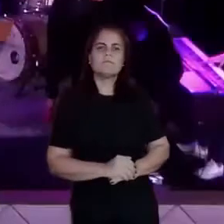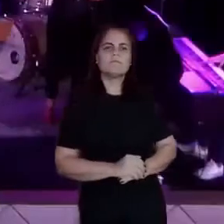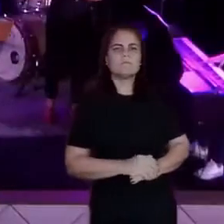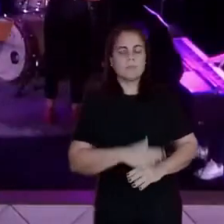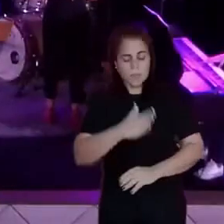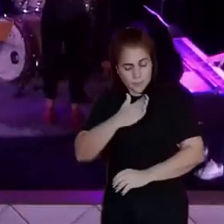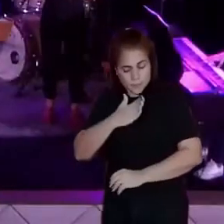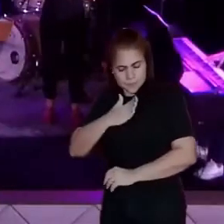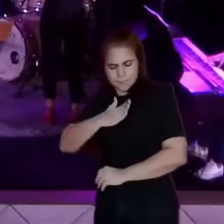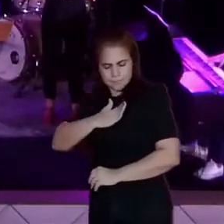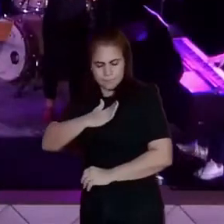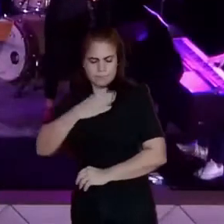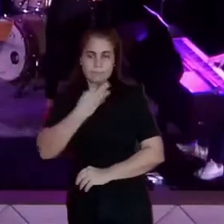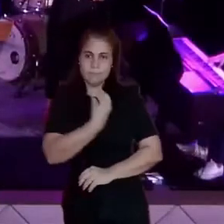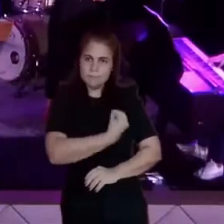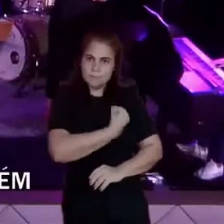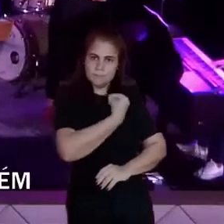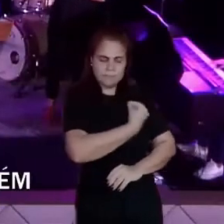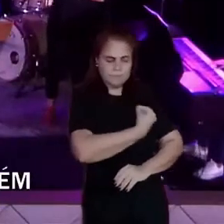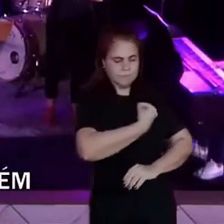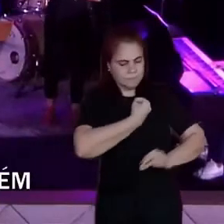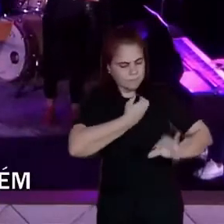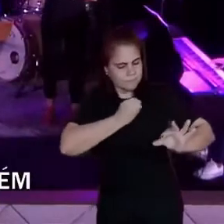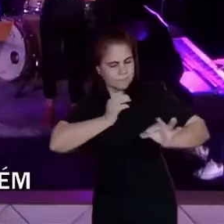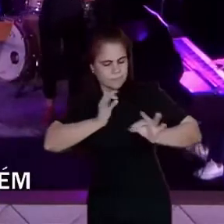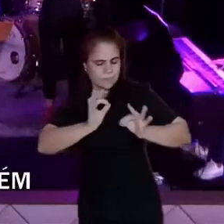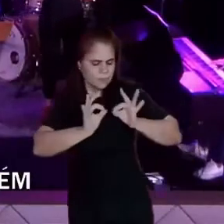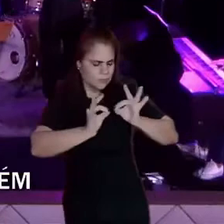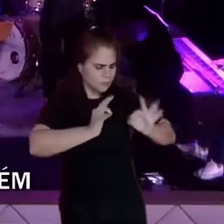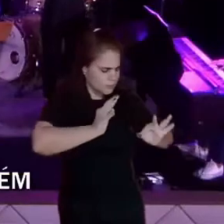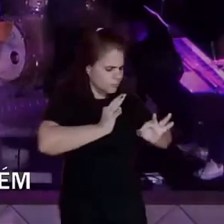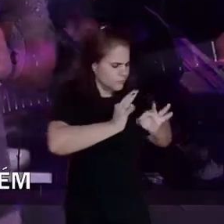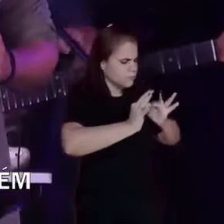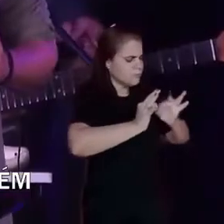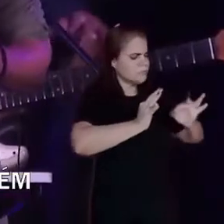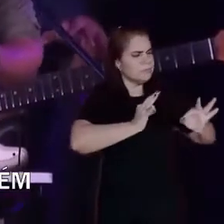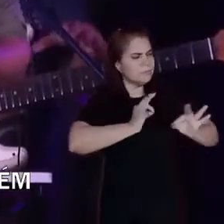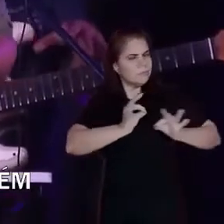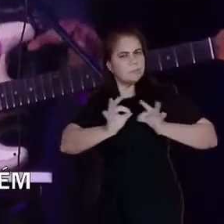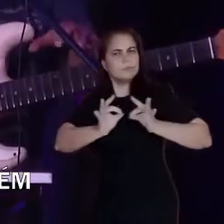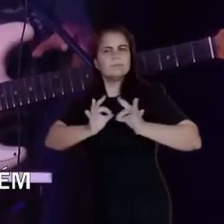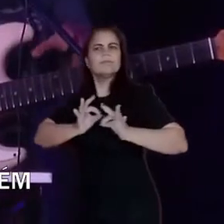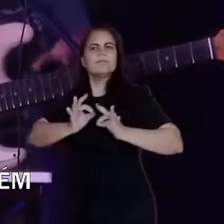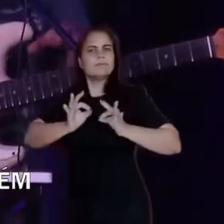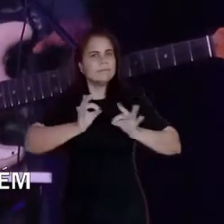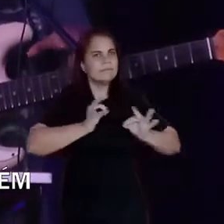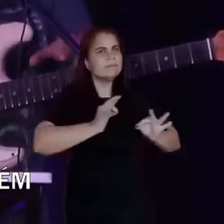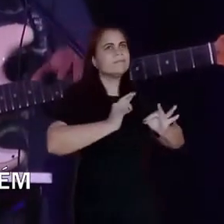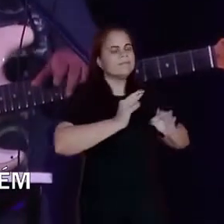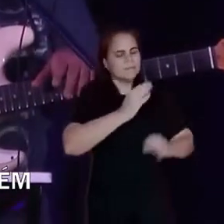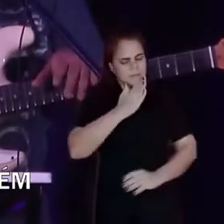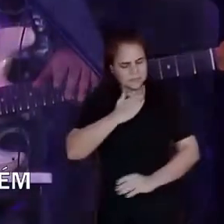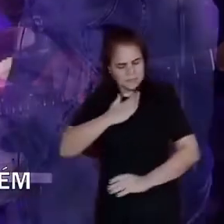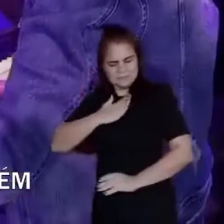esta preparado aqui aqui